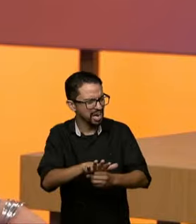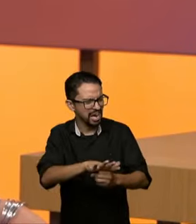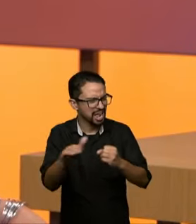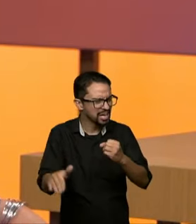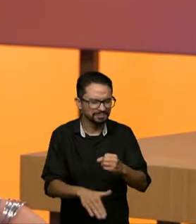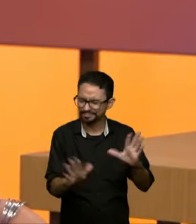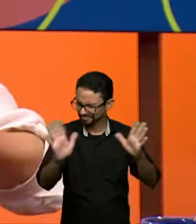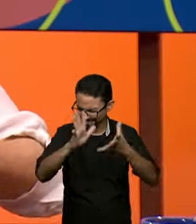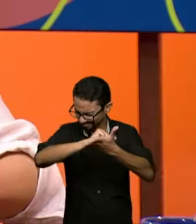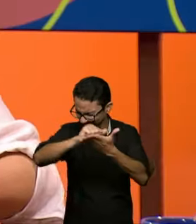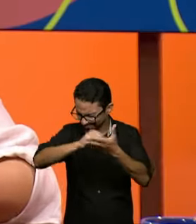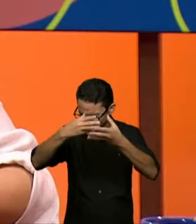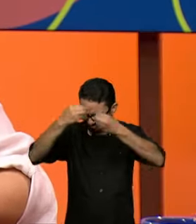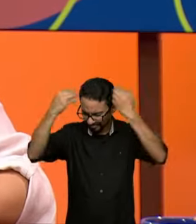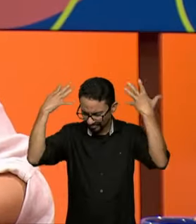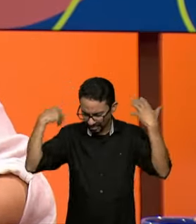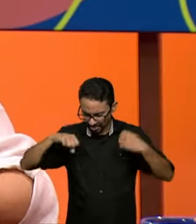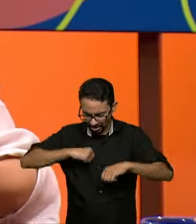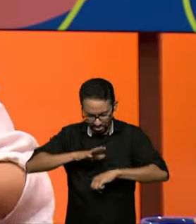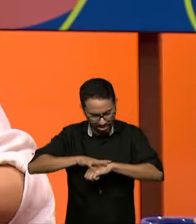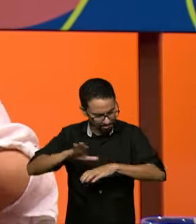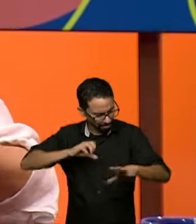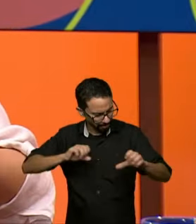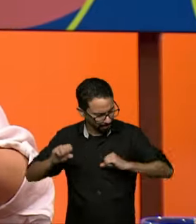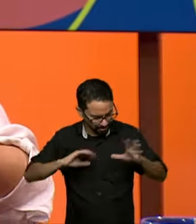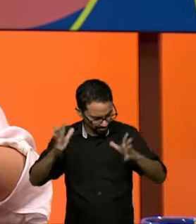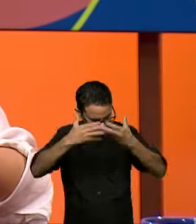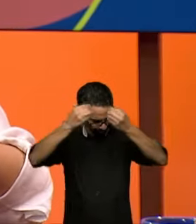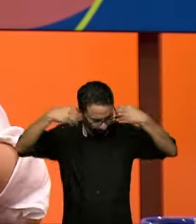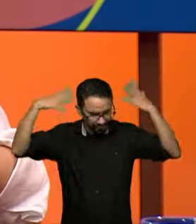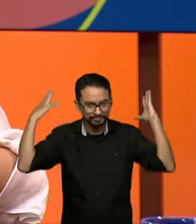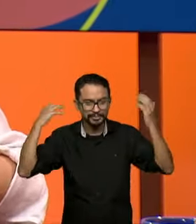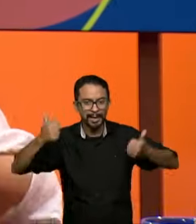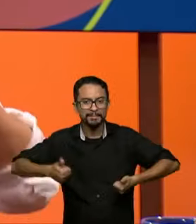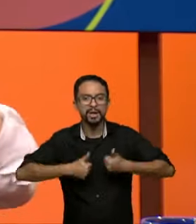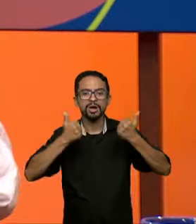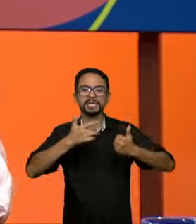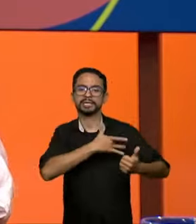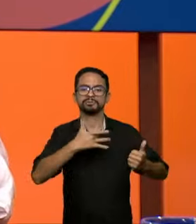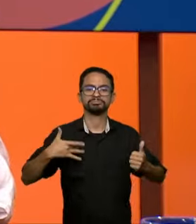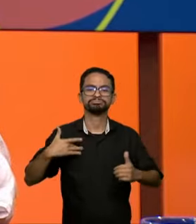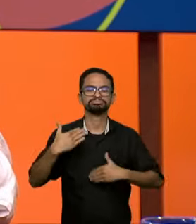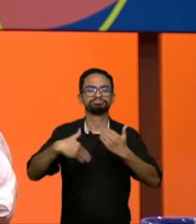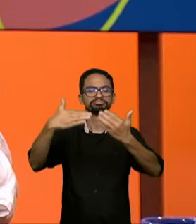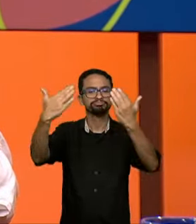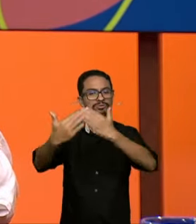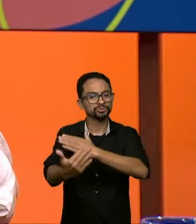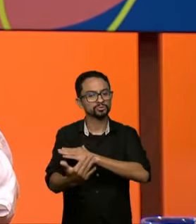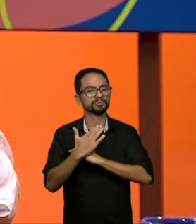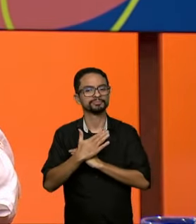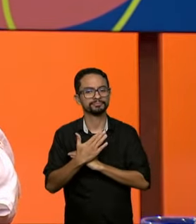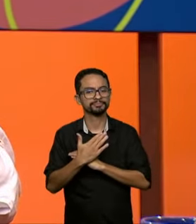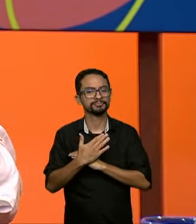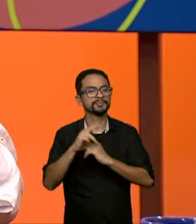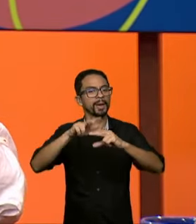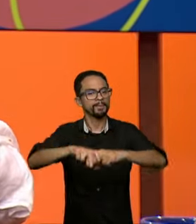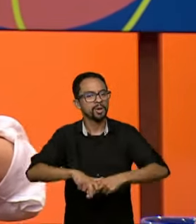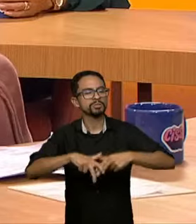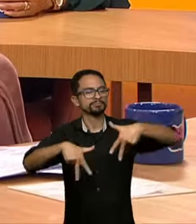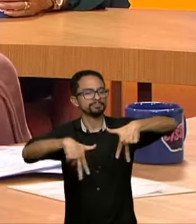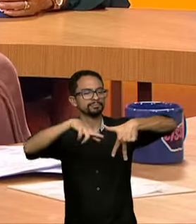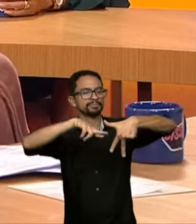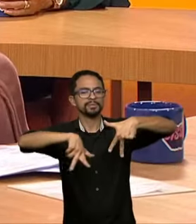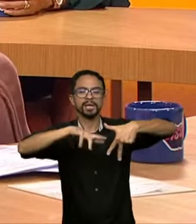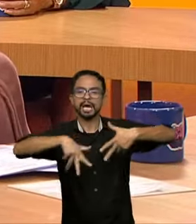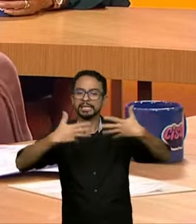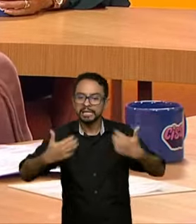Aí eu falei, não, que é isso, tá me fazendo doente. E realmente foi melhorando muito a minha saúde, foi um dos motivos que eu também me assumi. Porque legal, eu